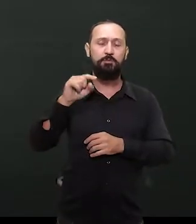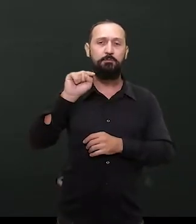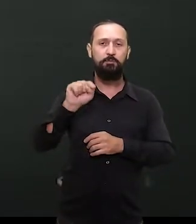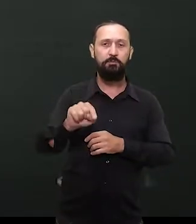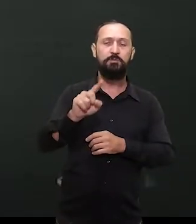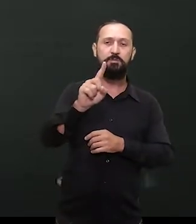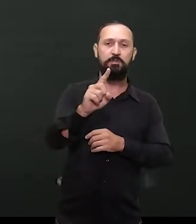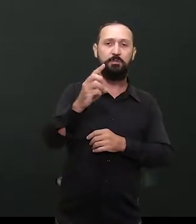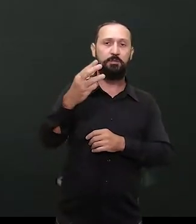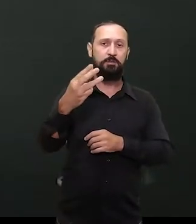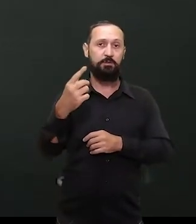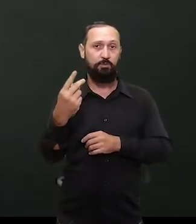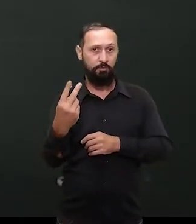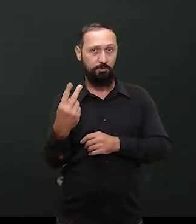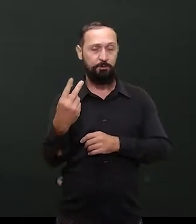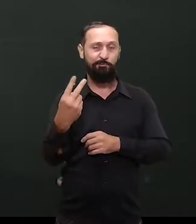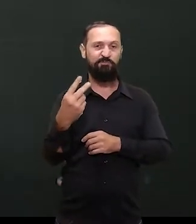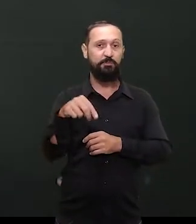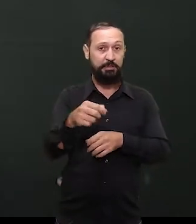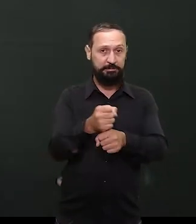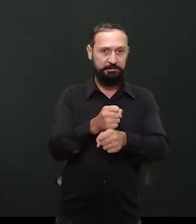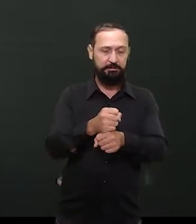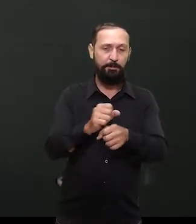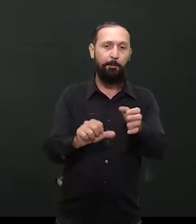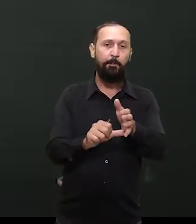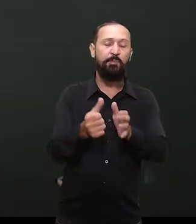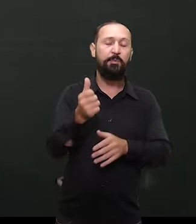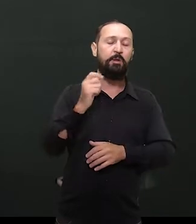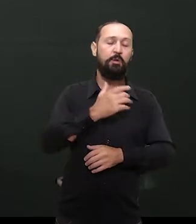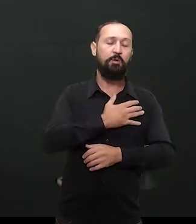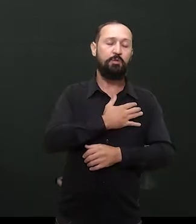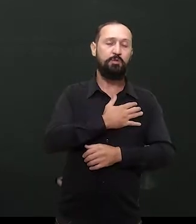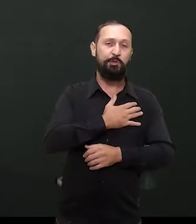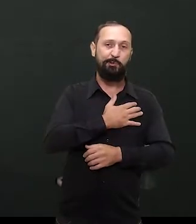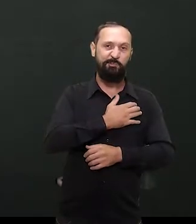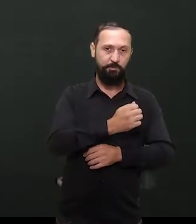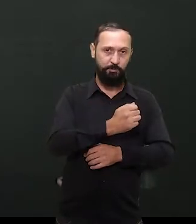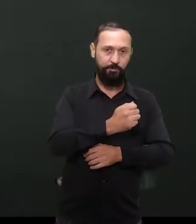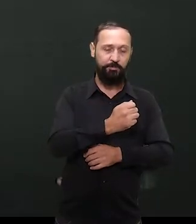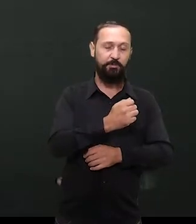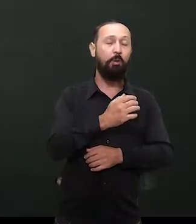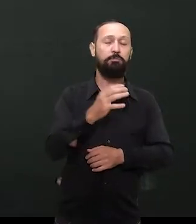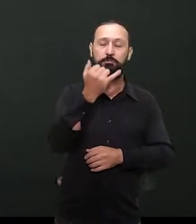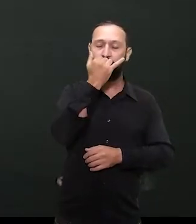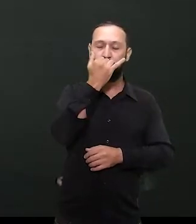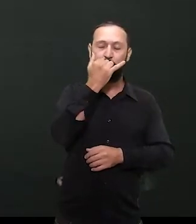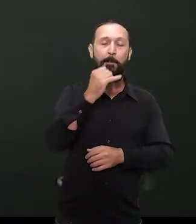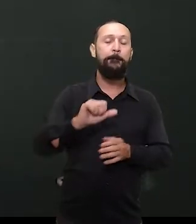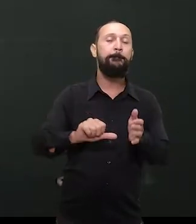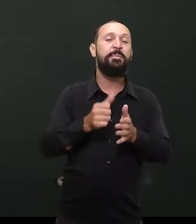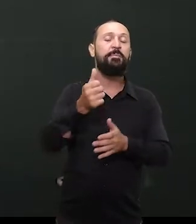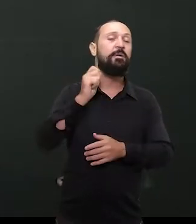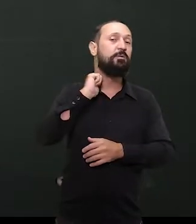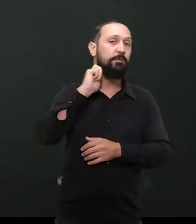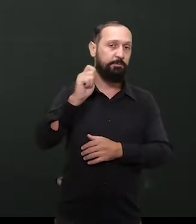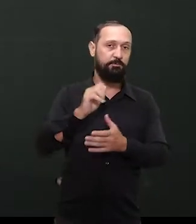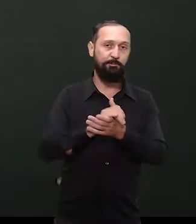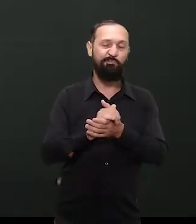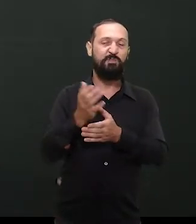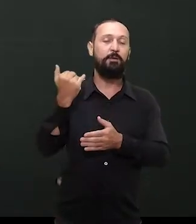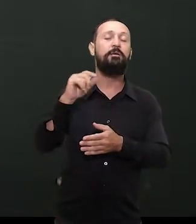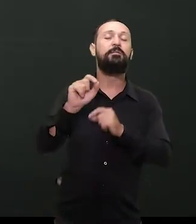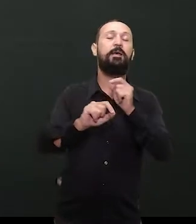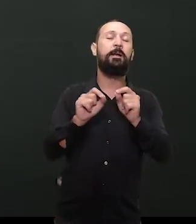lei 14132 deste ano primeiro de abril de 2021 a figura típica